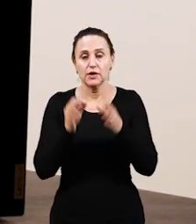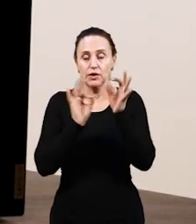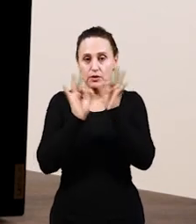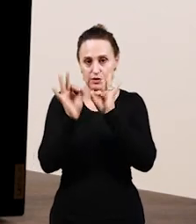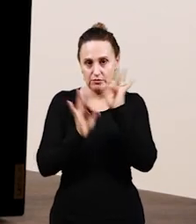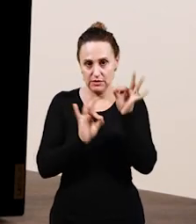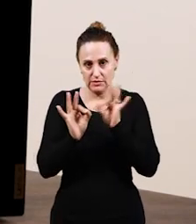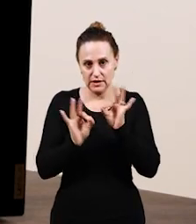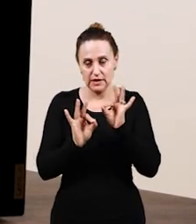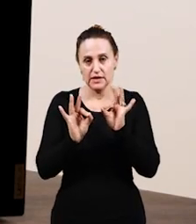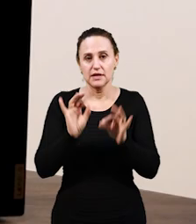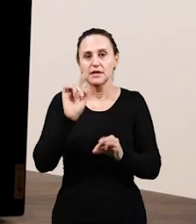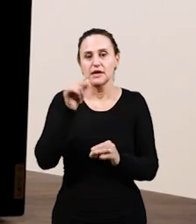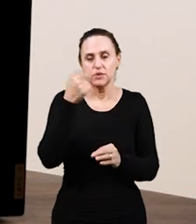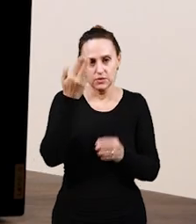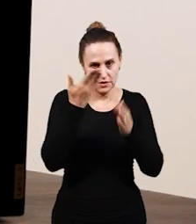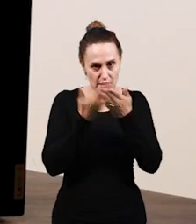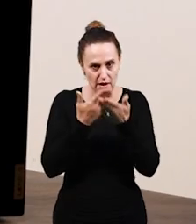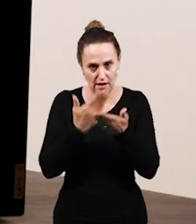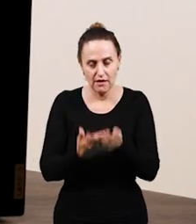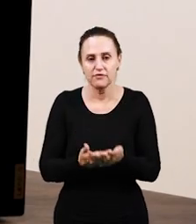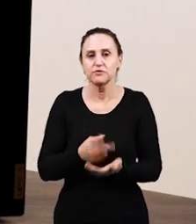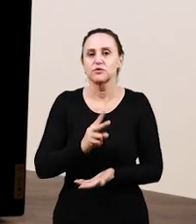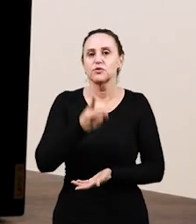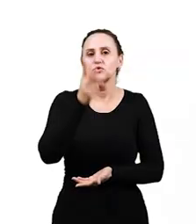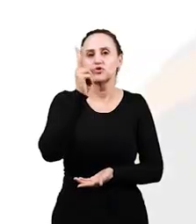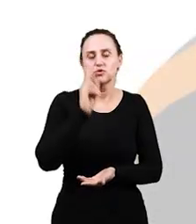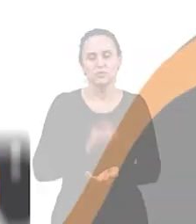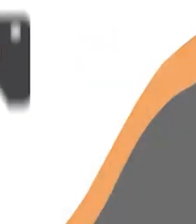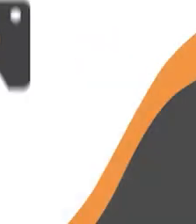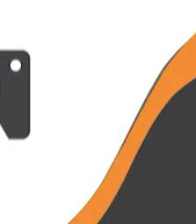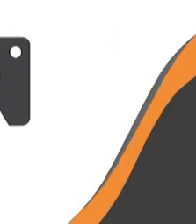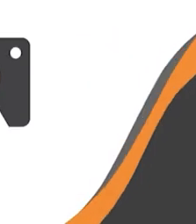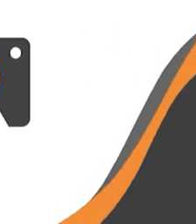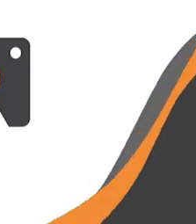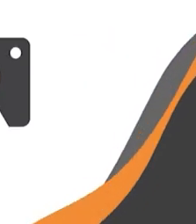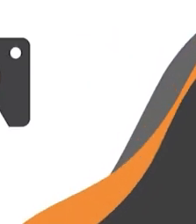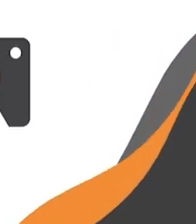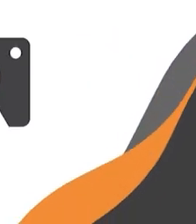e nos vemos na próxima aula na qual trataremos E aí